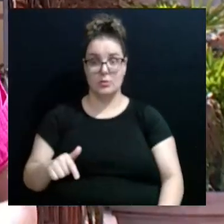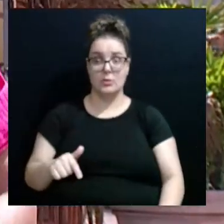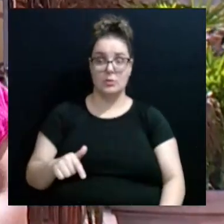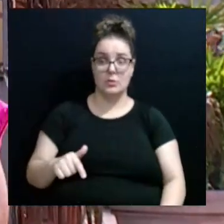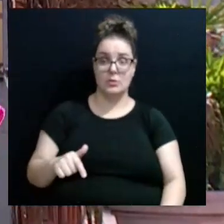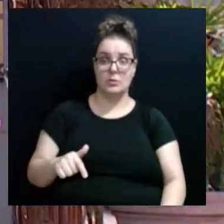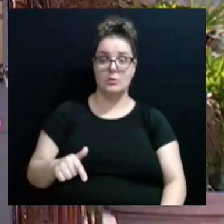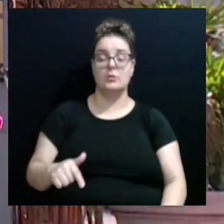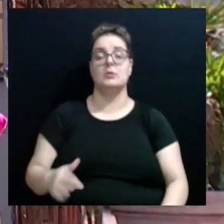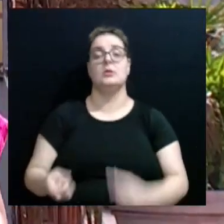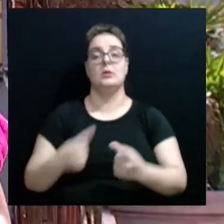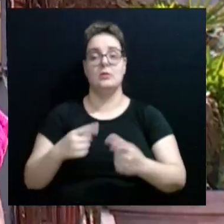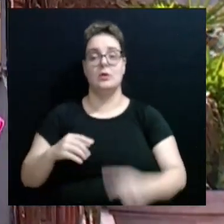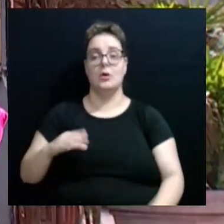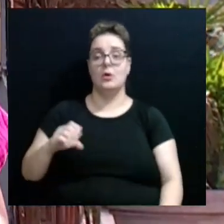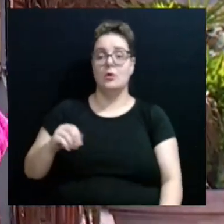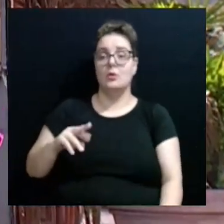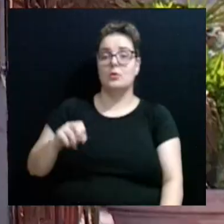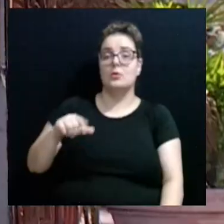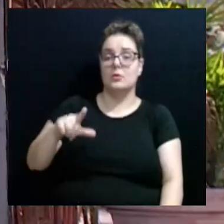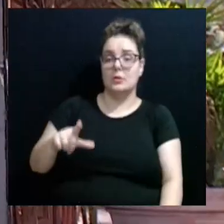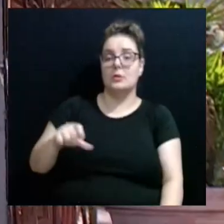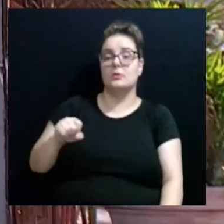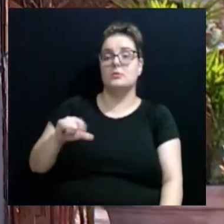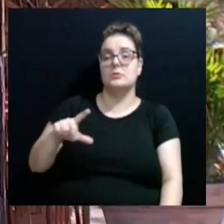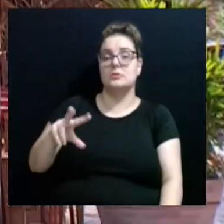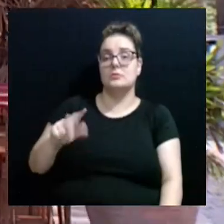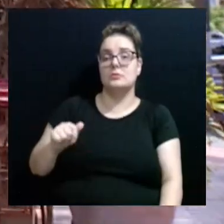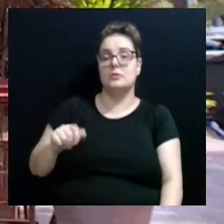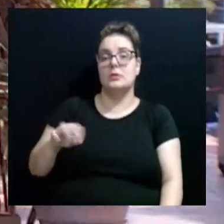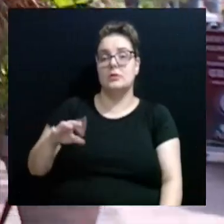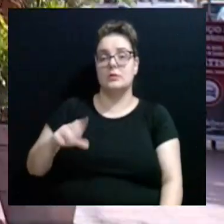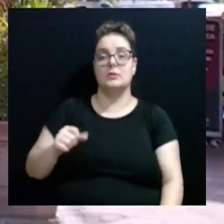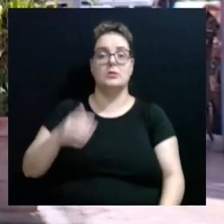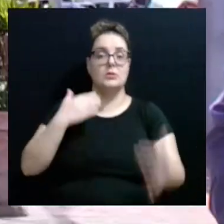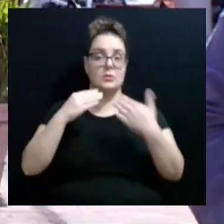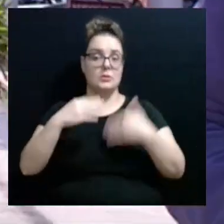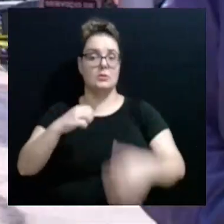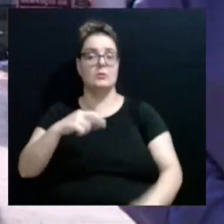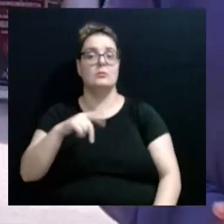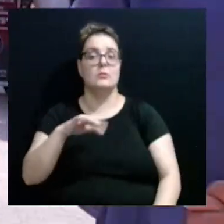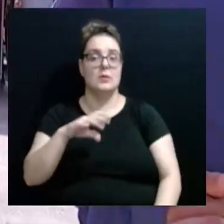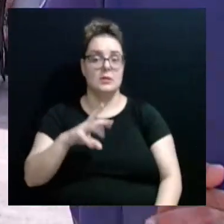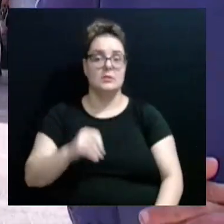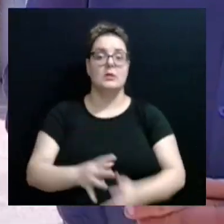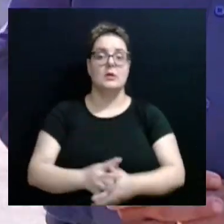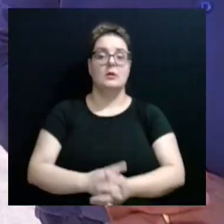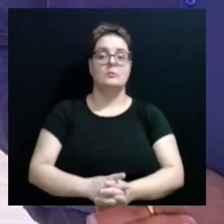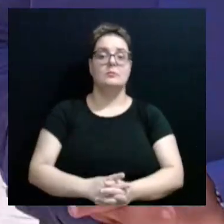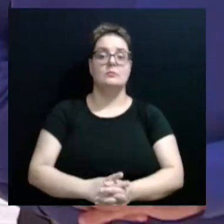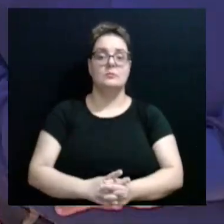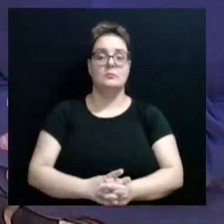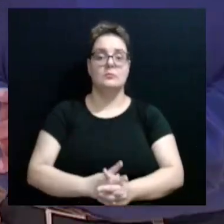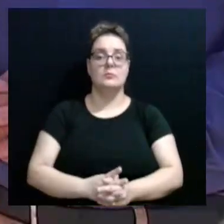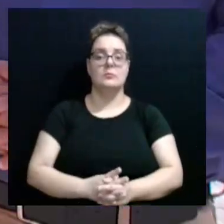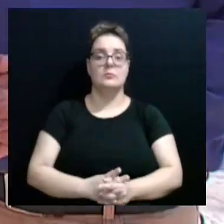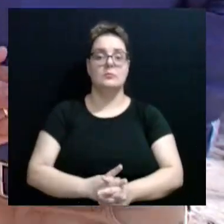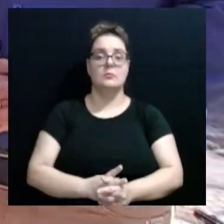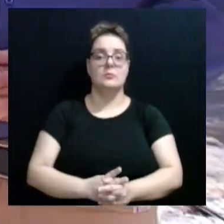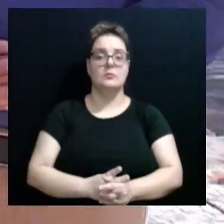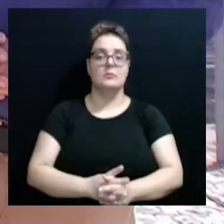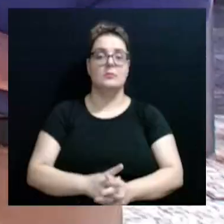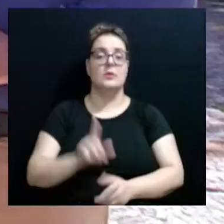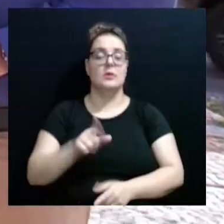Silva Teles e vamos conversar com o Marcelo Carpenter, ele que é coordenador de